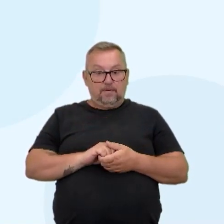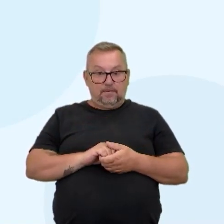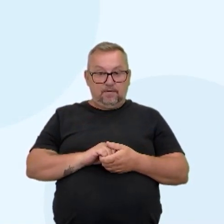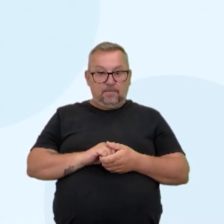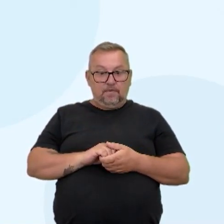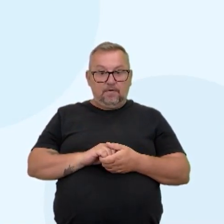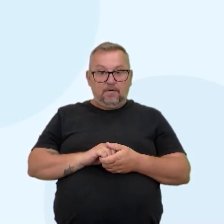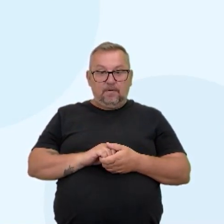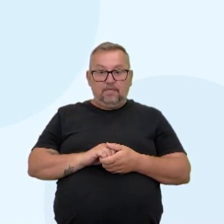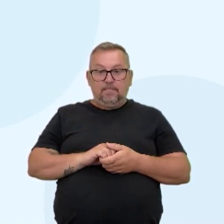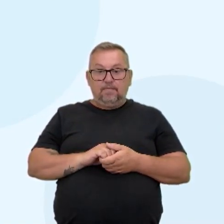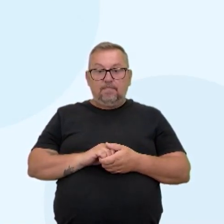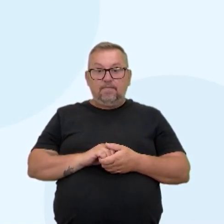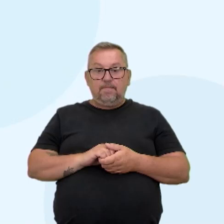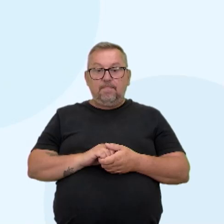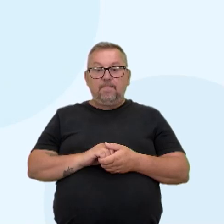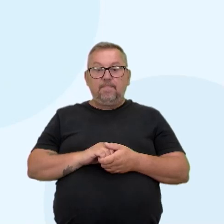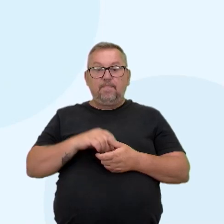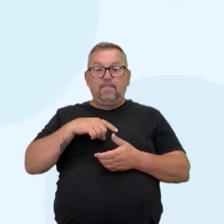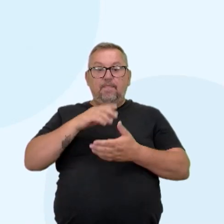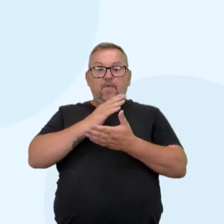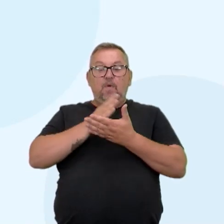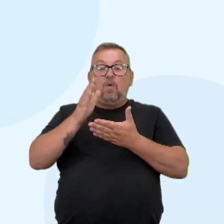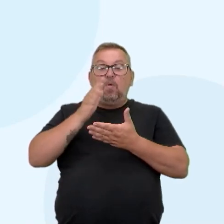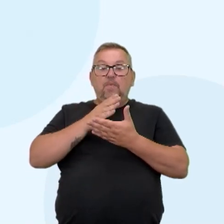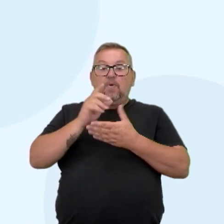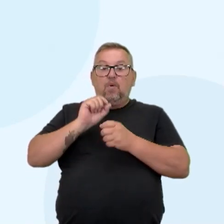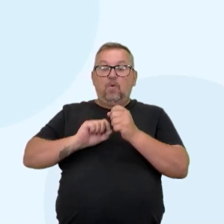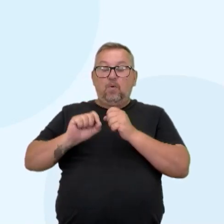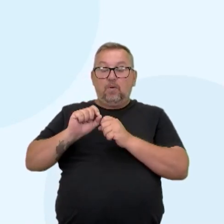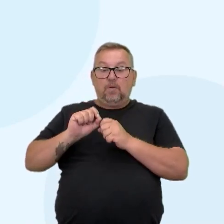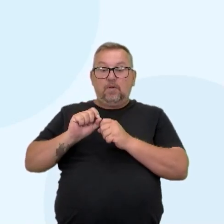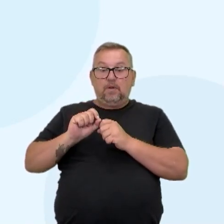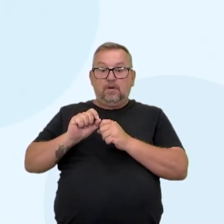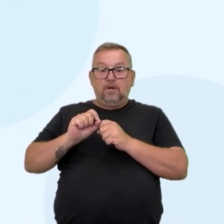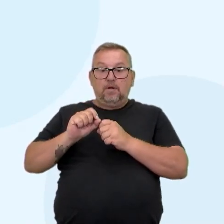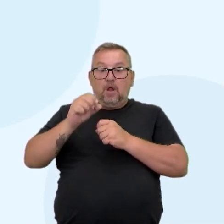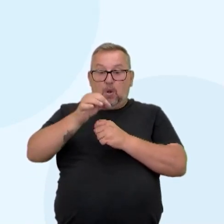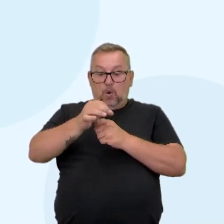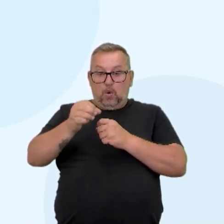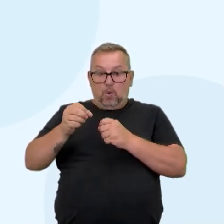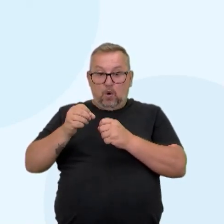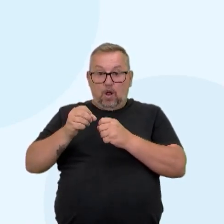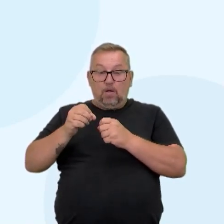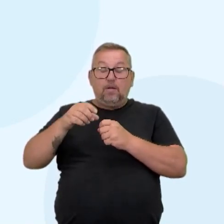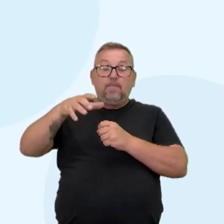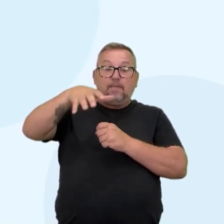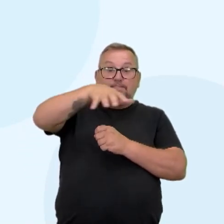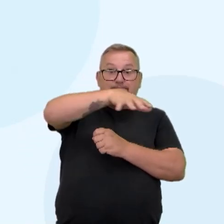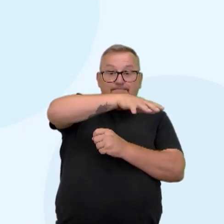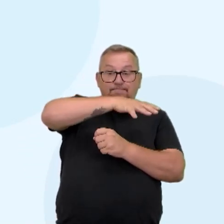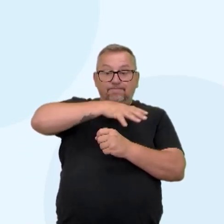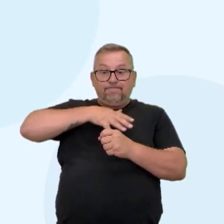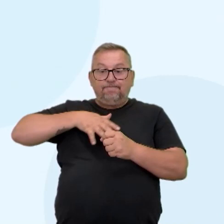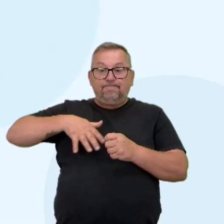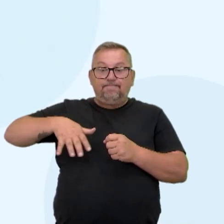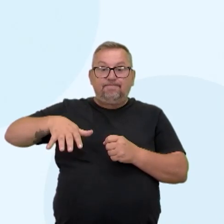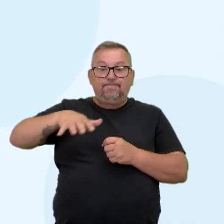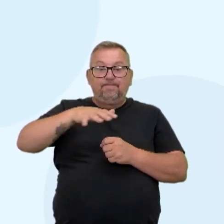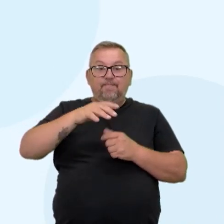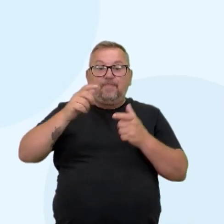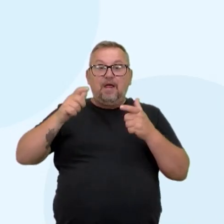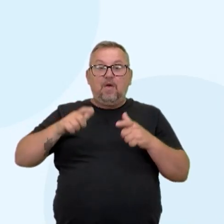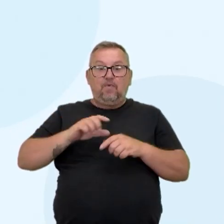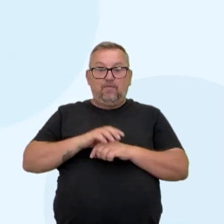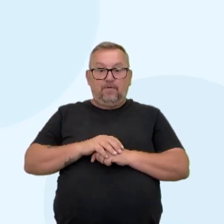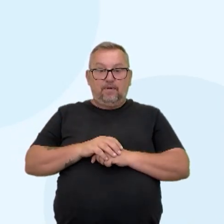cidade? Não. A gente começa a ter aí o chamado núcleo secundário. Fabi, para onde